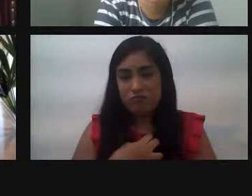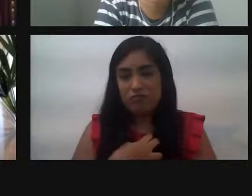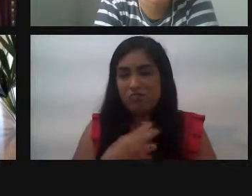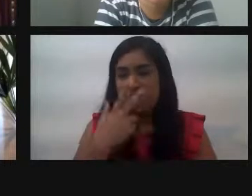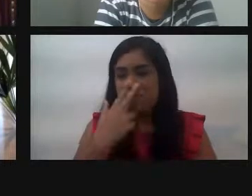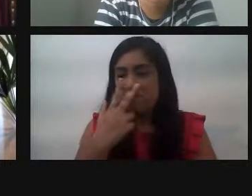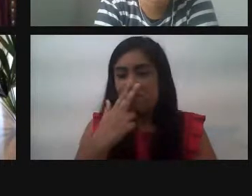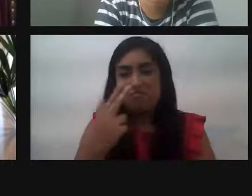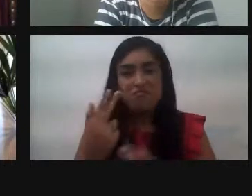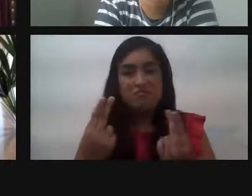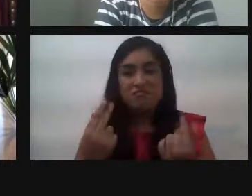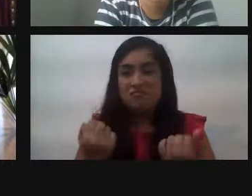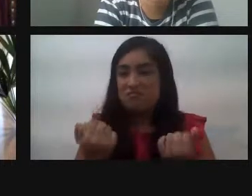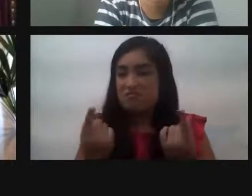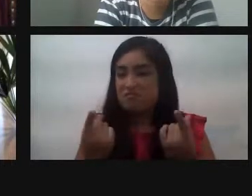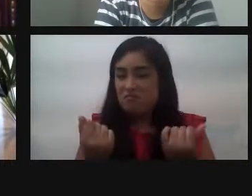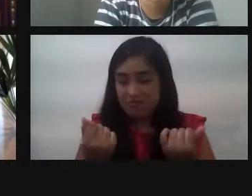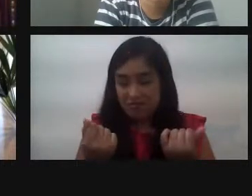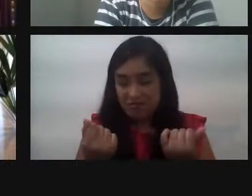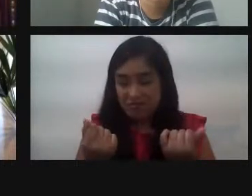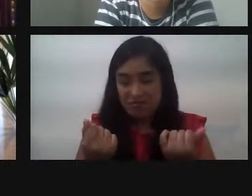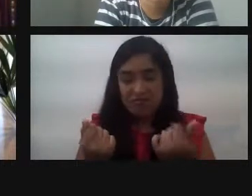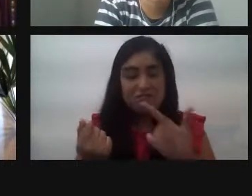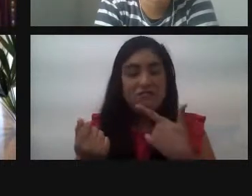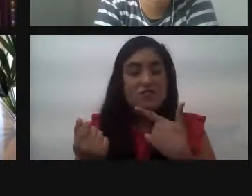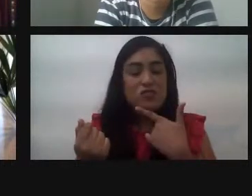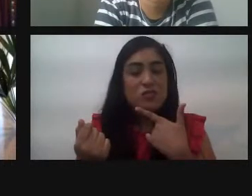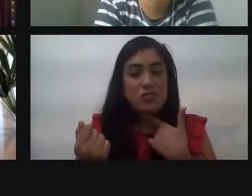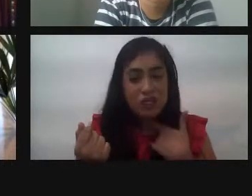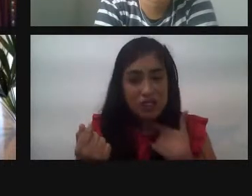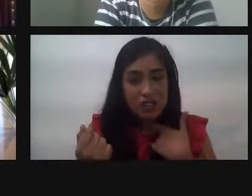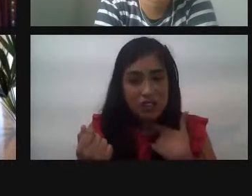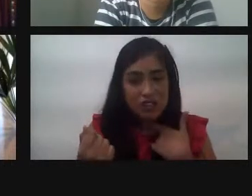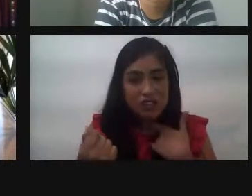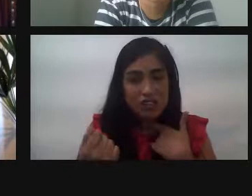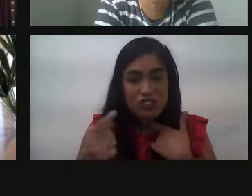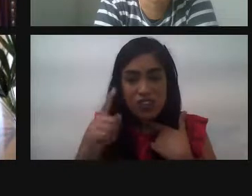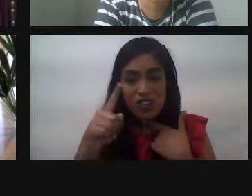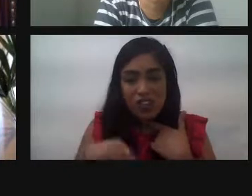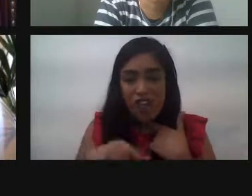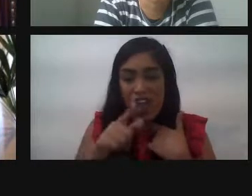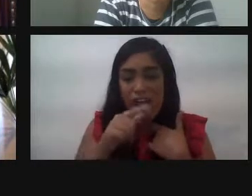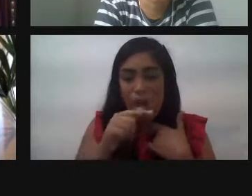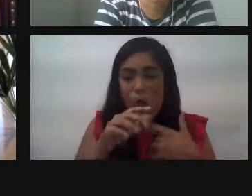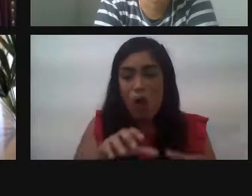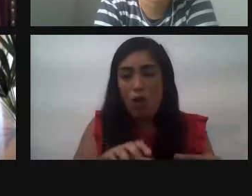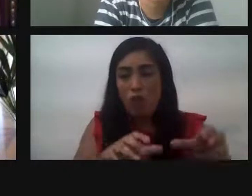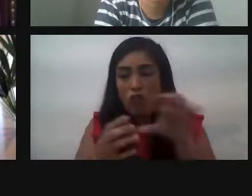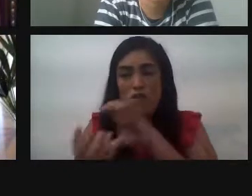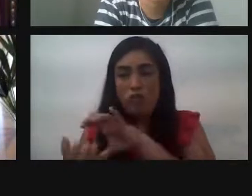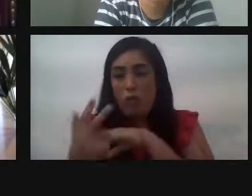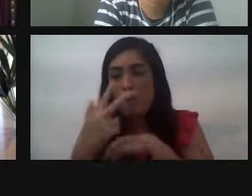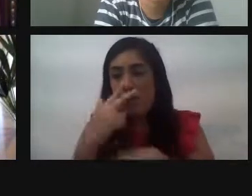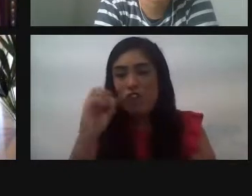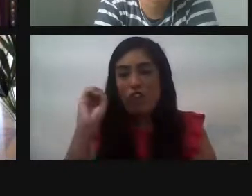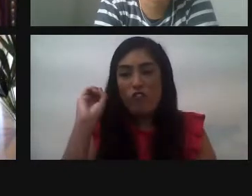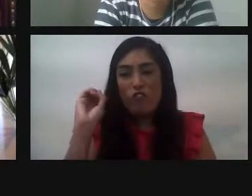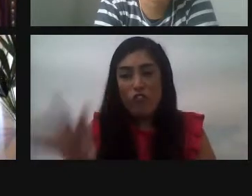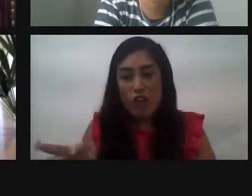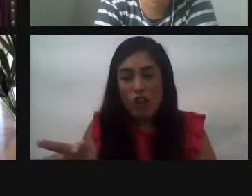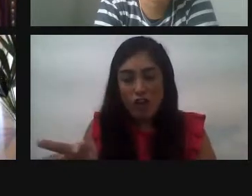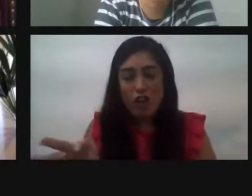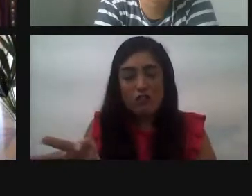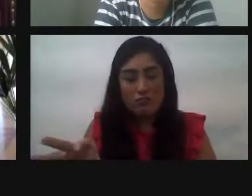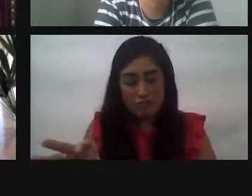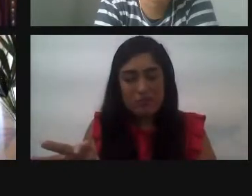nada. E a vontade é um balde despejado para o quintal por